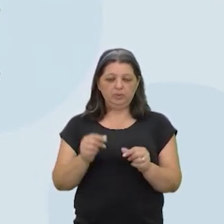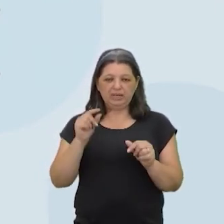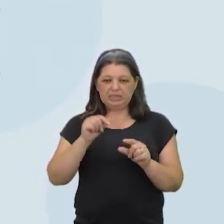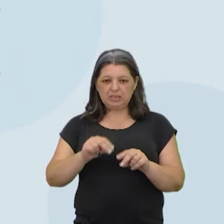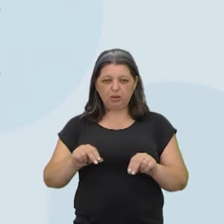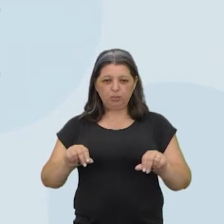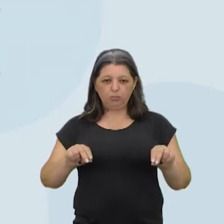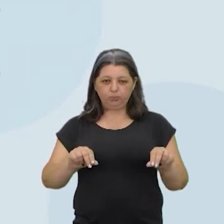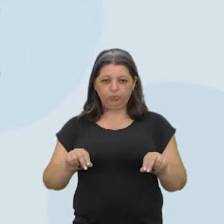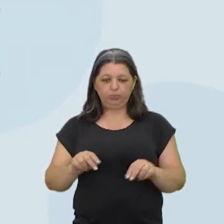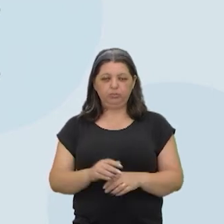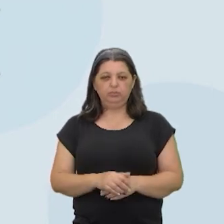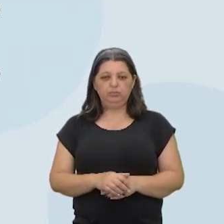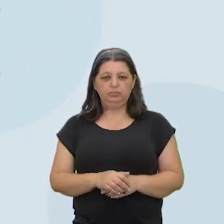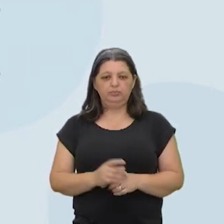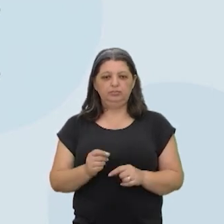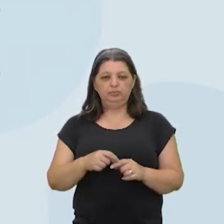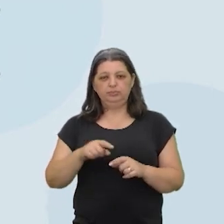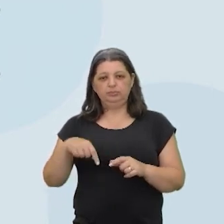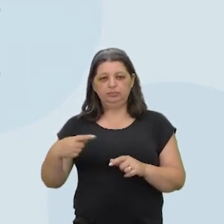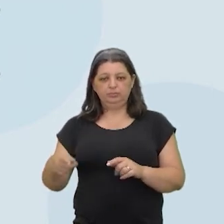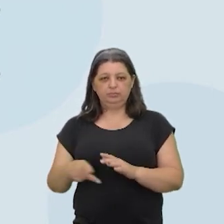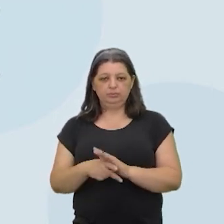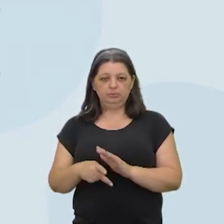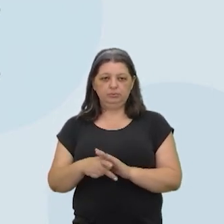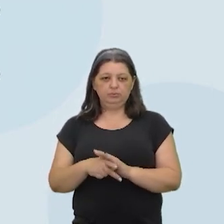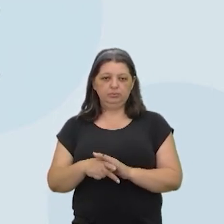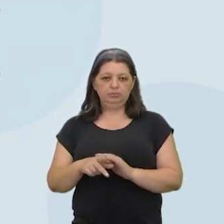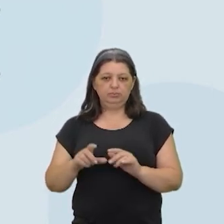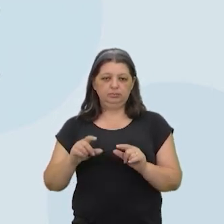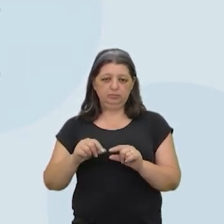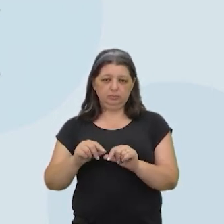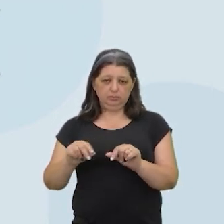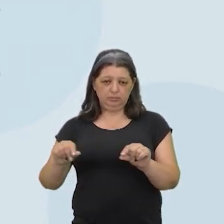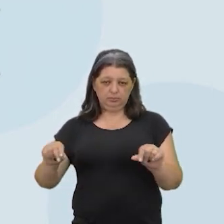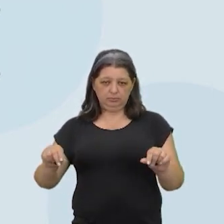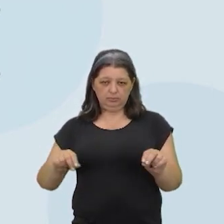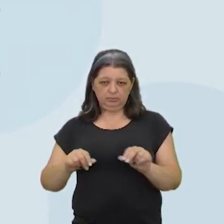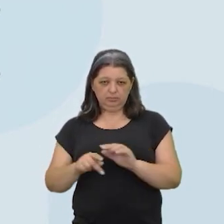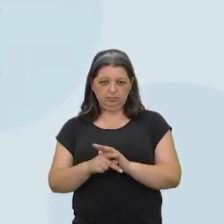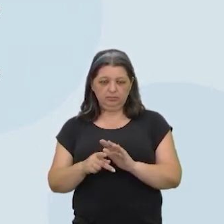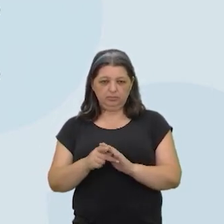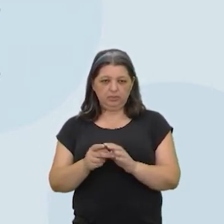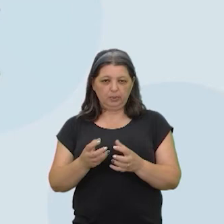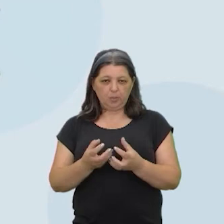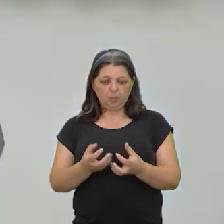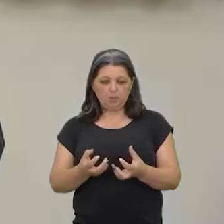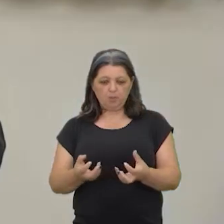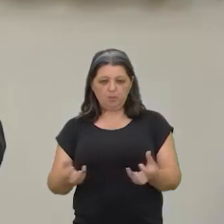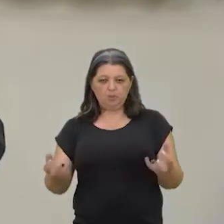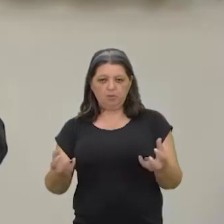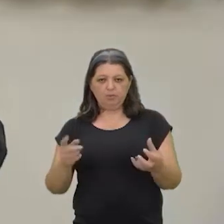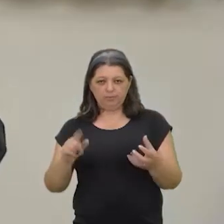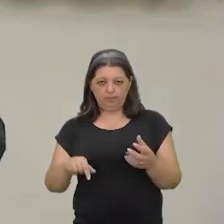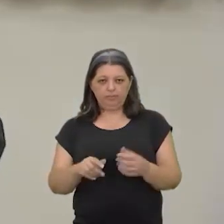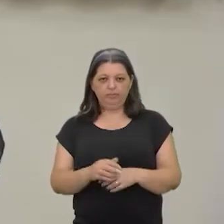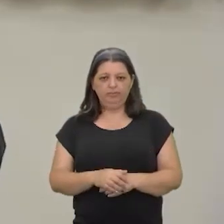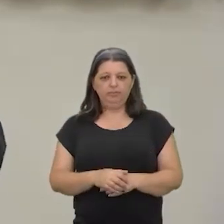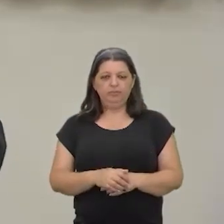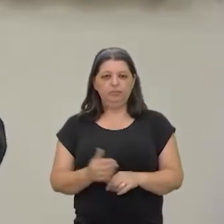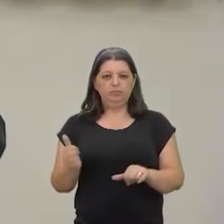A seguir, ela passa para a área de cristalização, onde ocorre a formação das lajes de sal. Então, quando o sal ele é, na